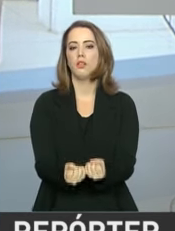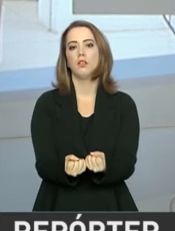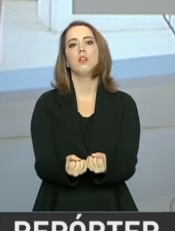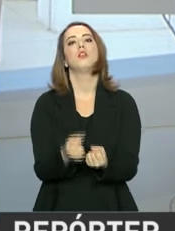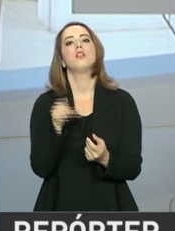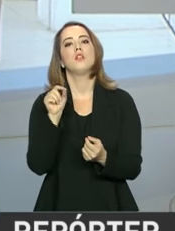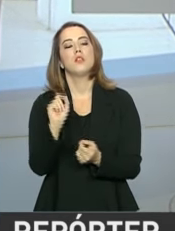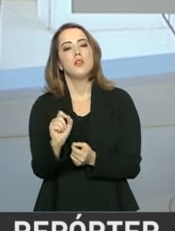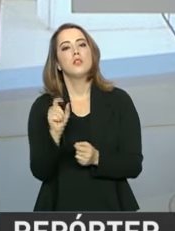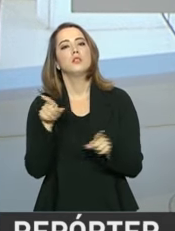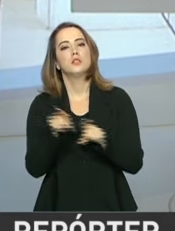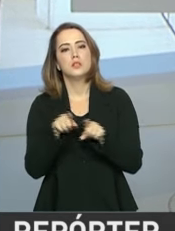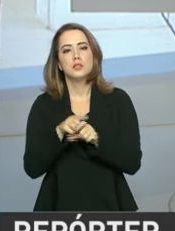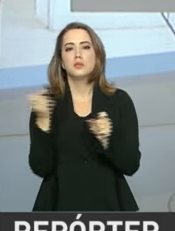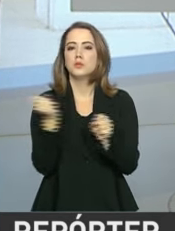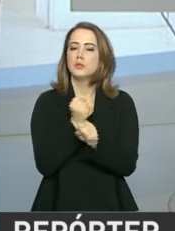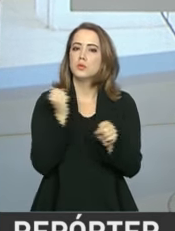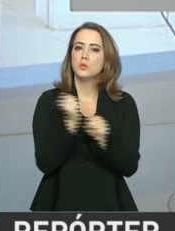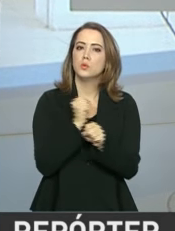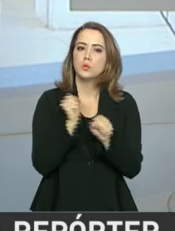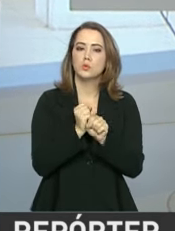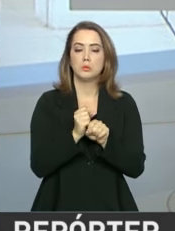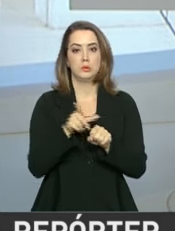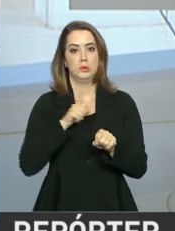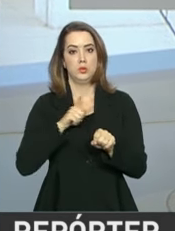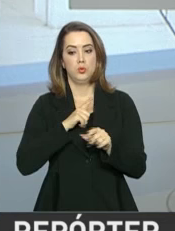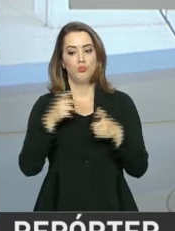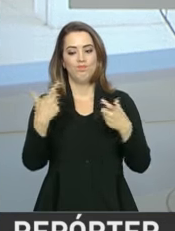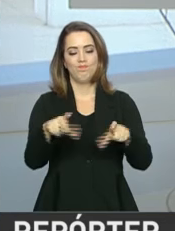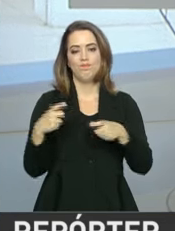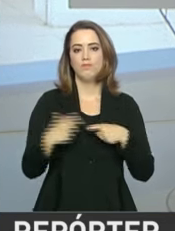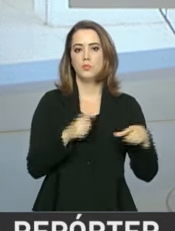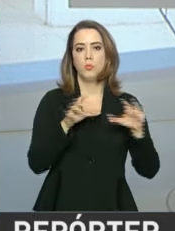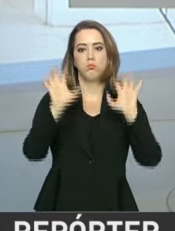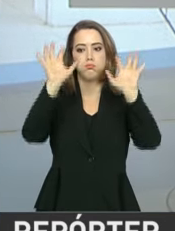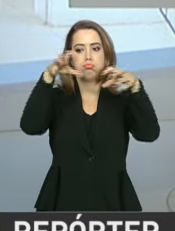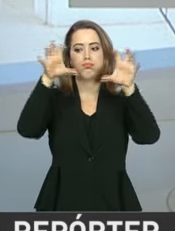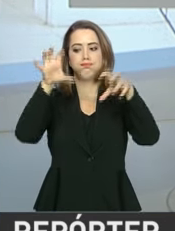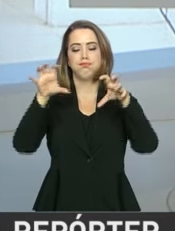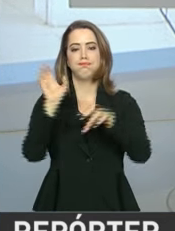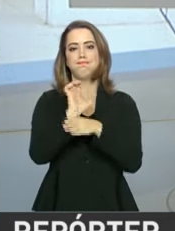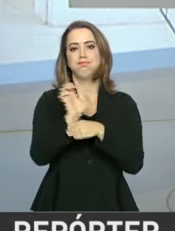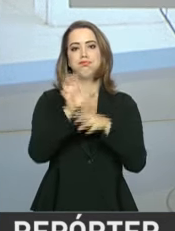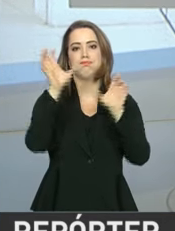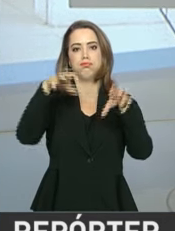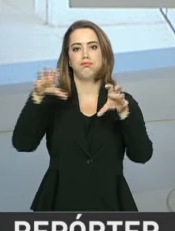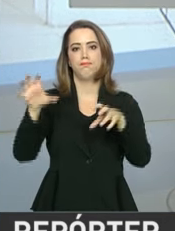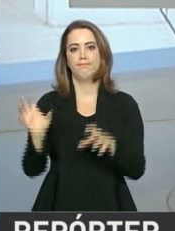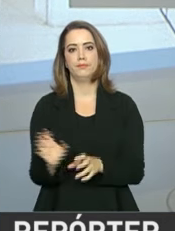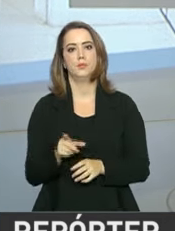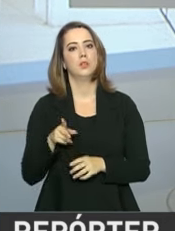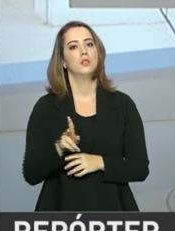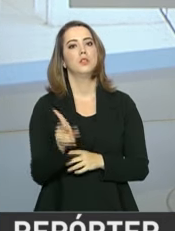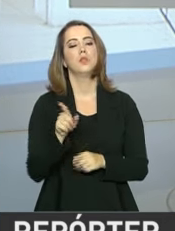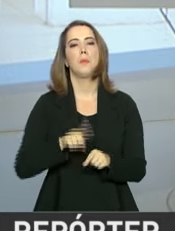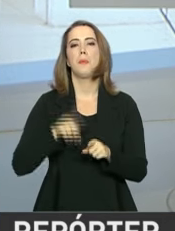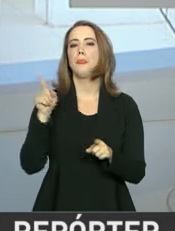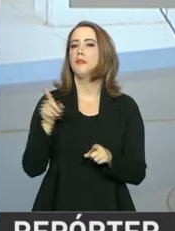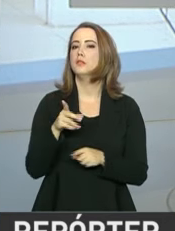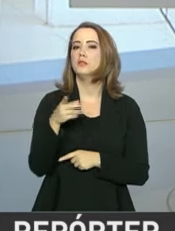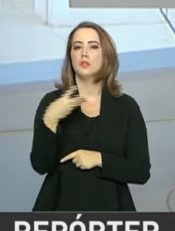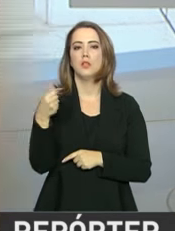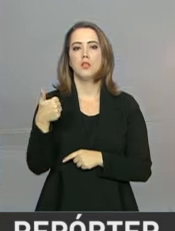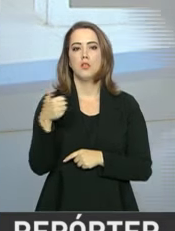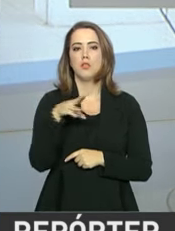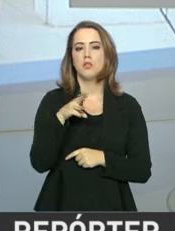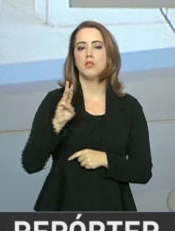de áreas atingidas por fortes chuvas no Acre em São Paulo e no Paraná mais da metade desse valor R 1 milhões deais